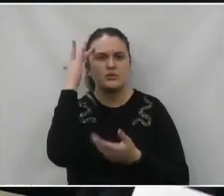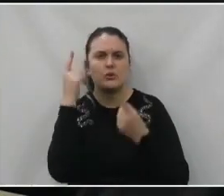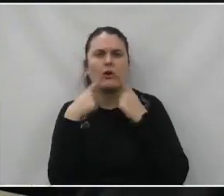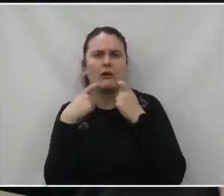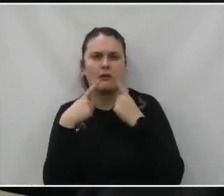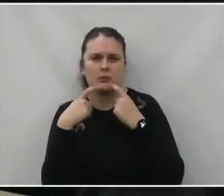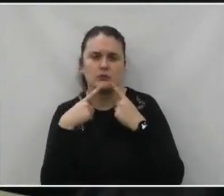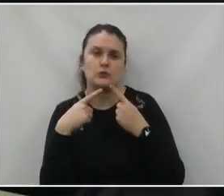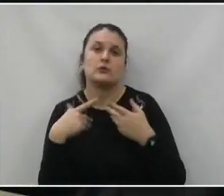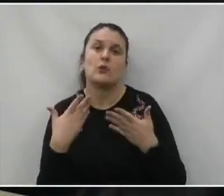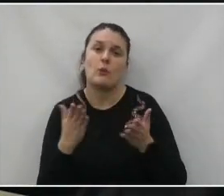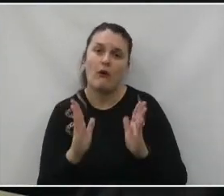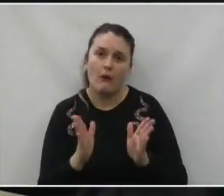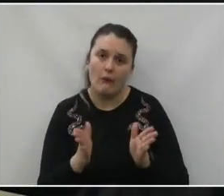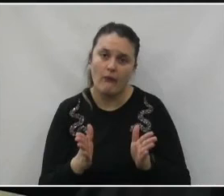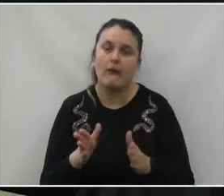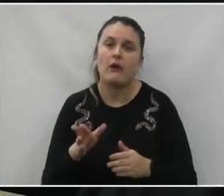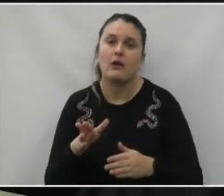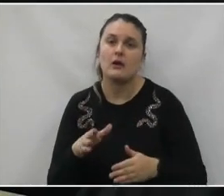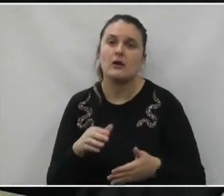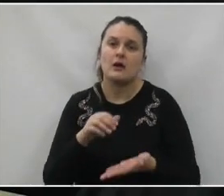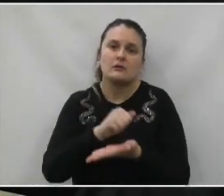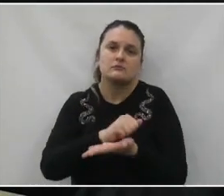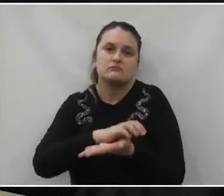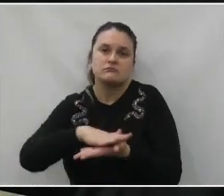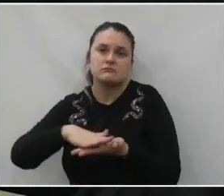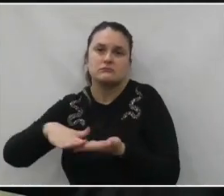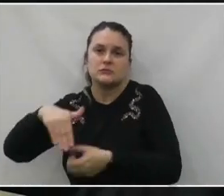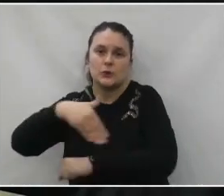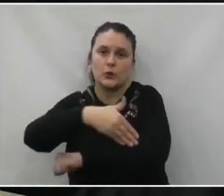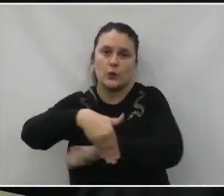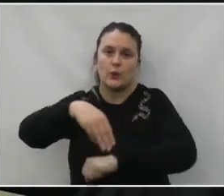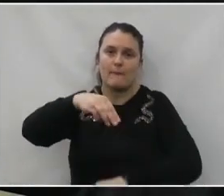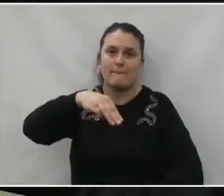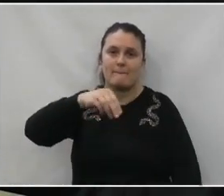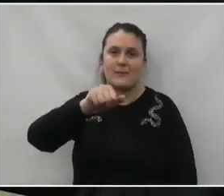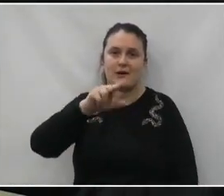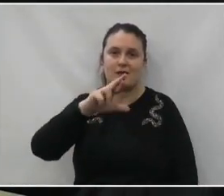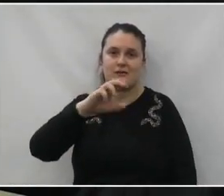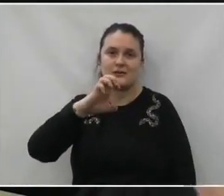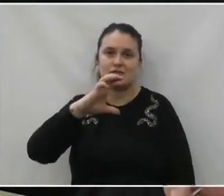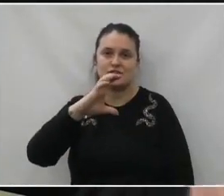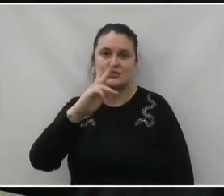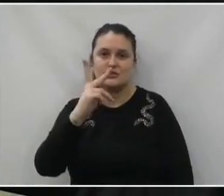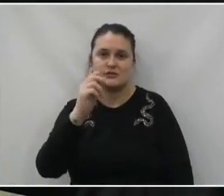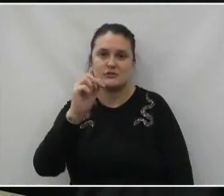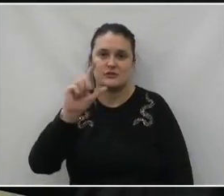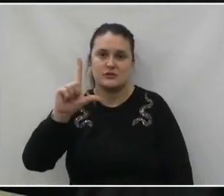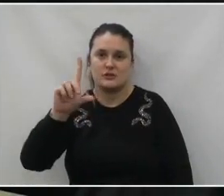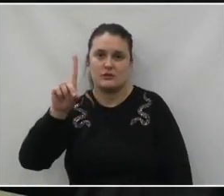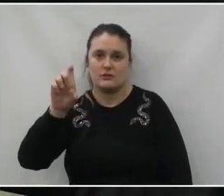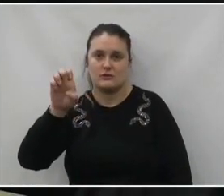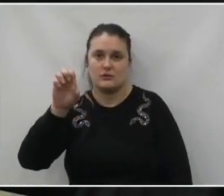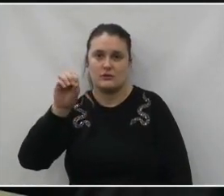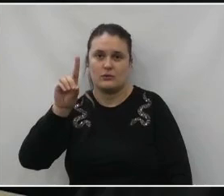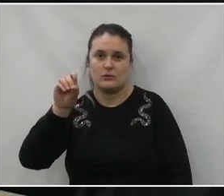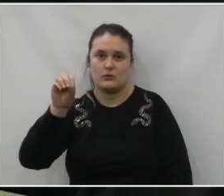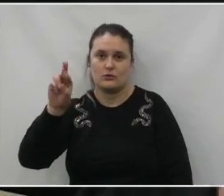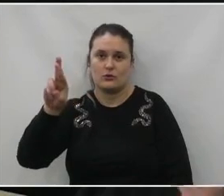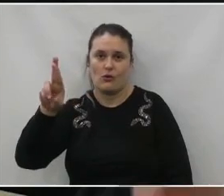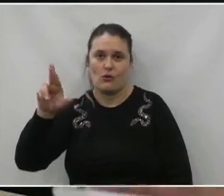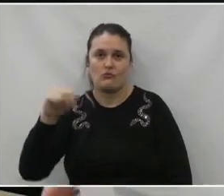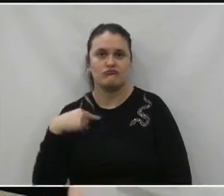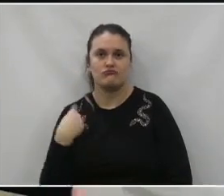estavam pedindo, e agora saindo o recap da Marechal Deodoro, e a gente fica bastante feliz por